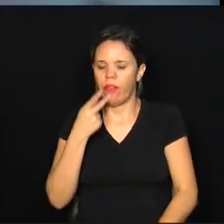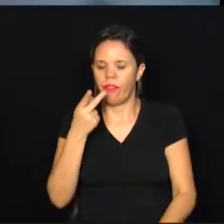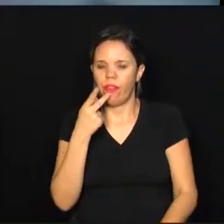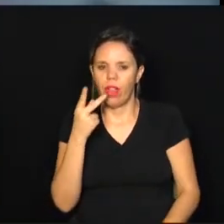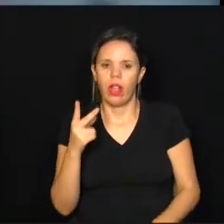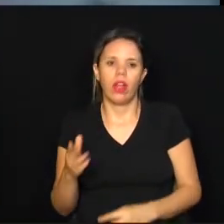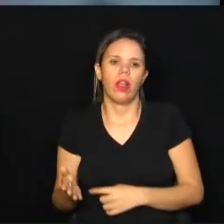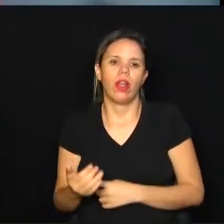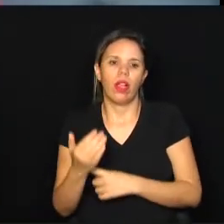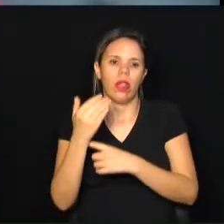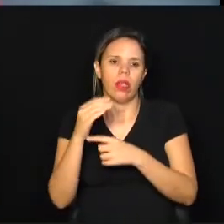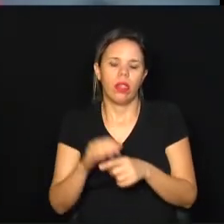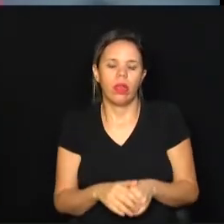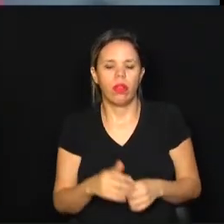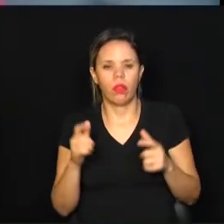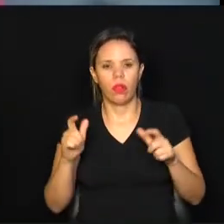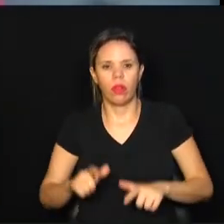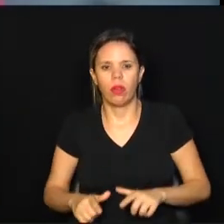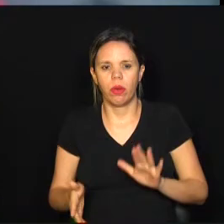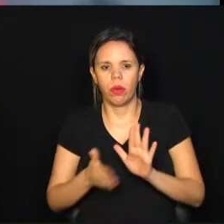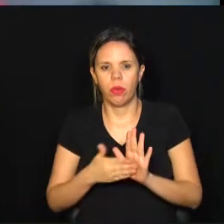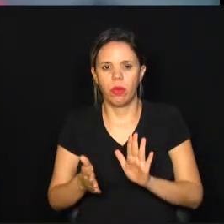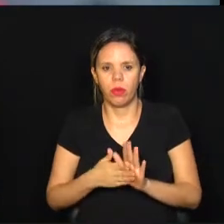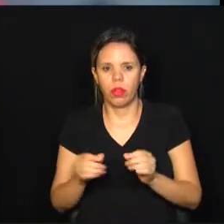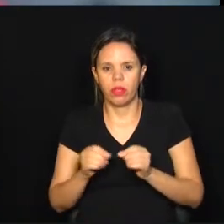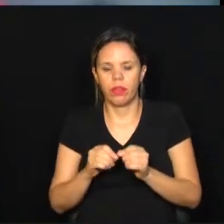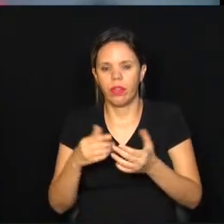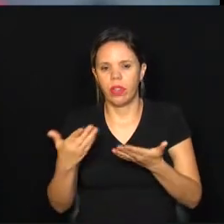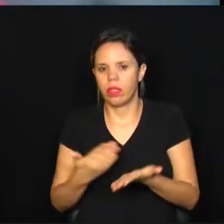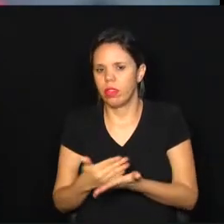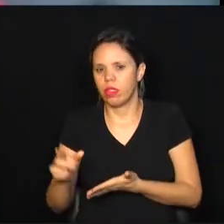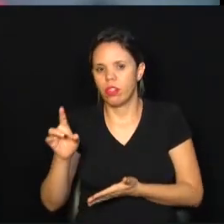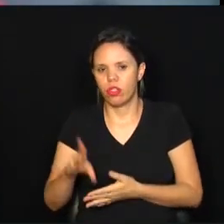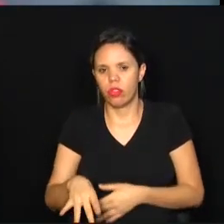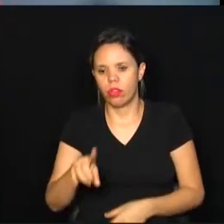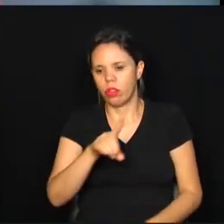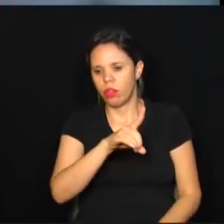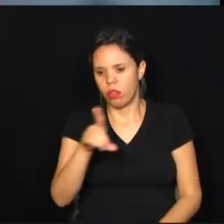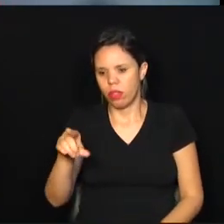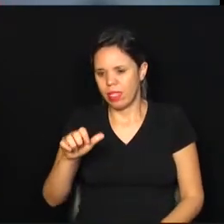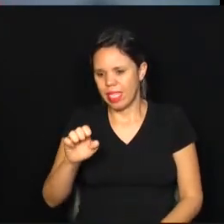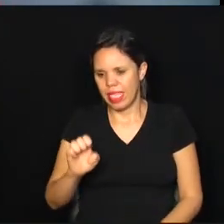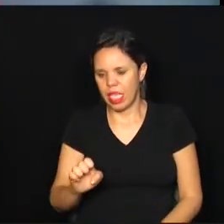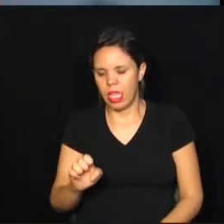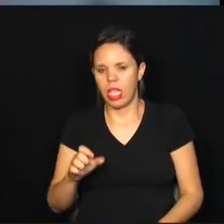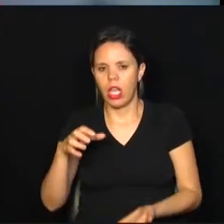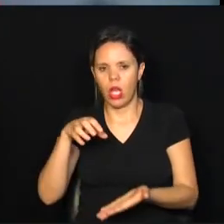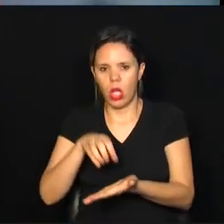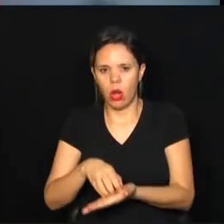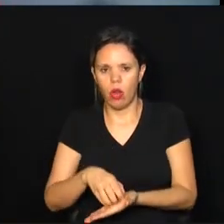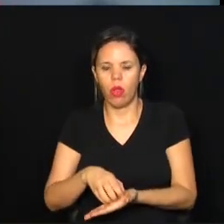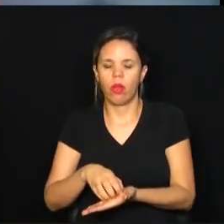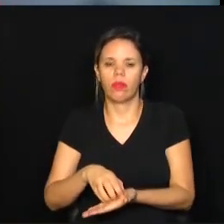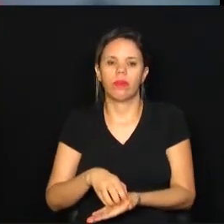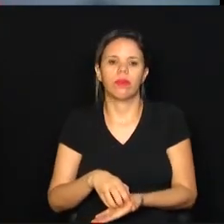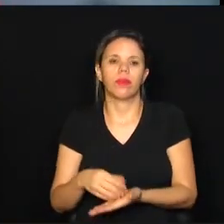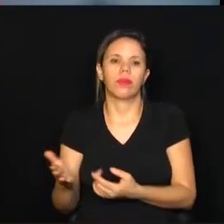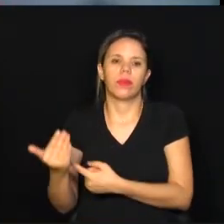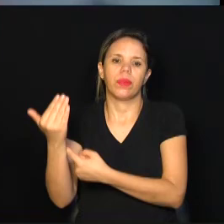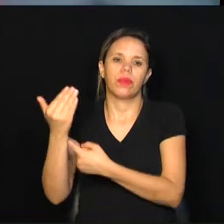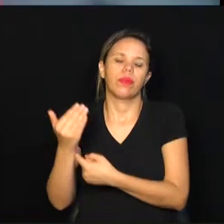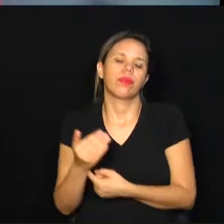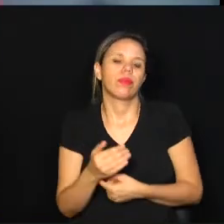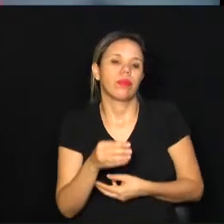era uma ZAI, né, mas na proposta que a gente fez inicial não era só uma ZAI ali, tinham zonas de centralidade, tinham zonas mistas,